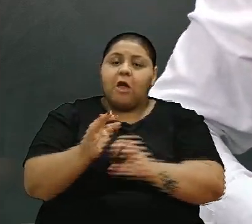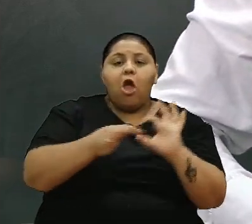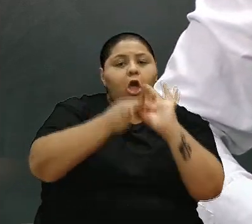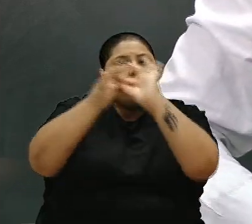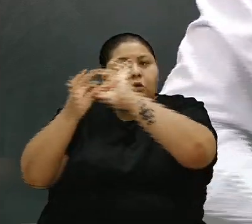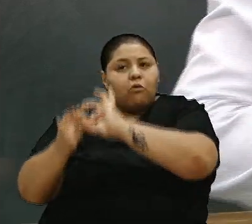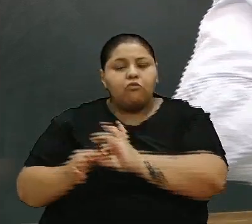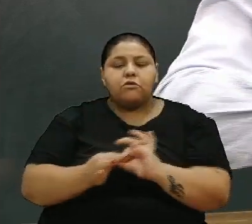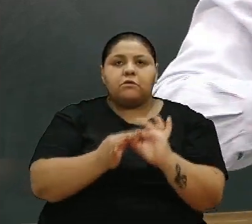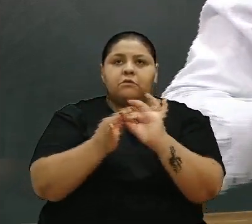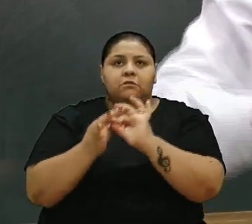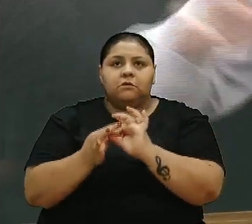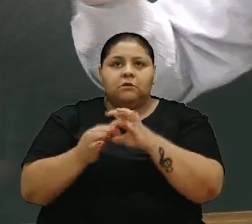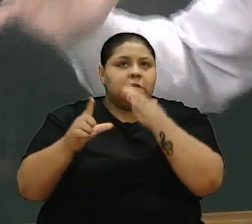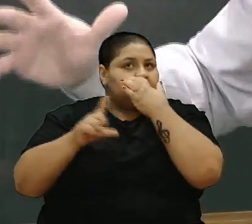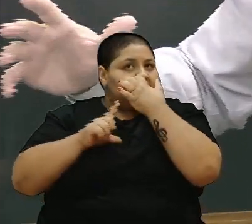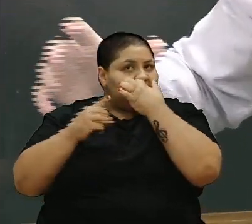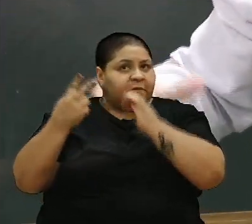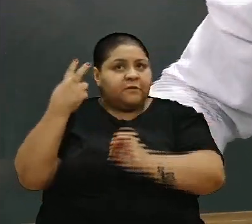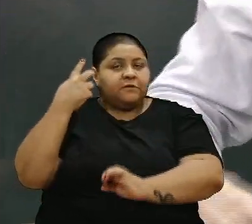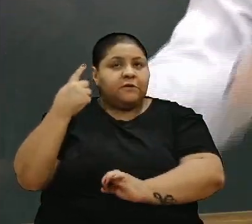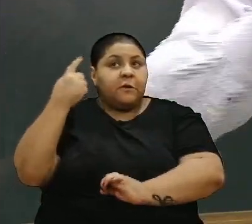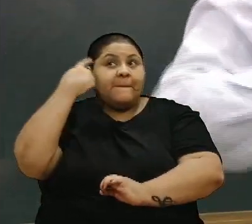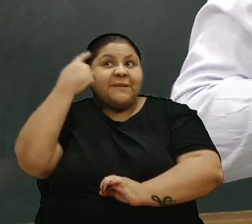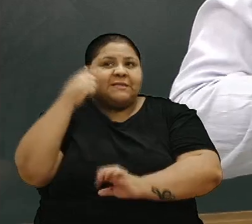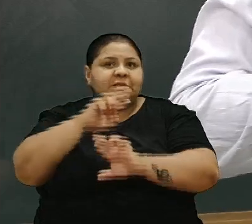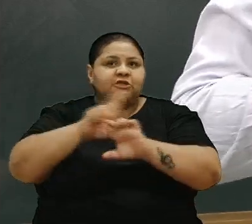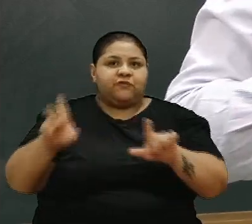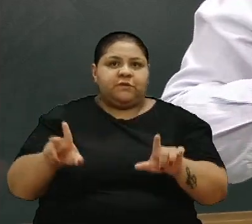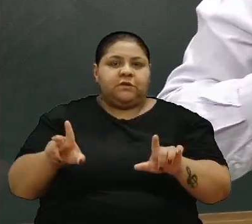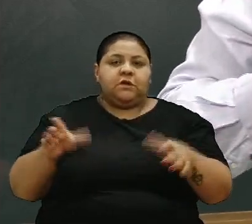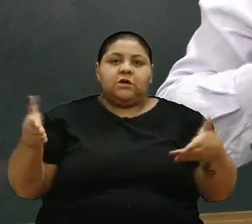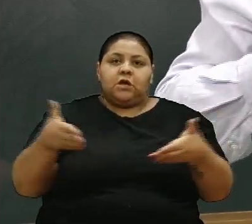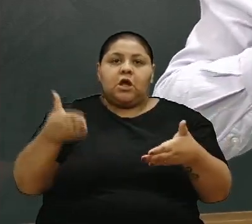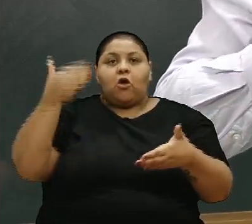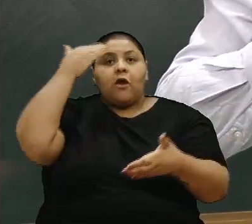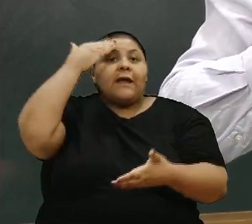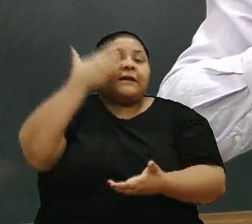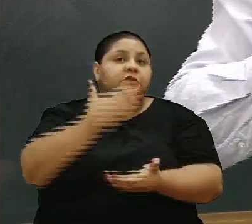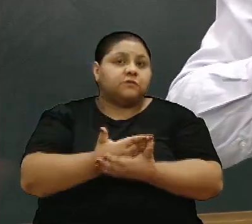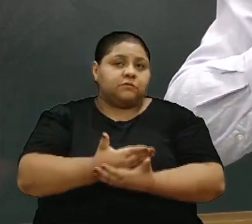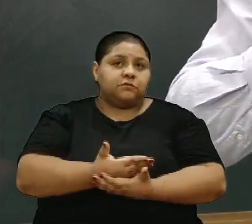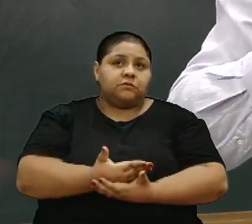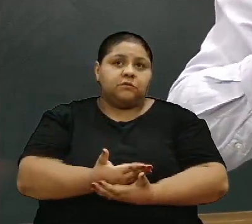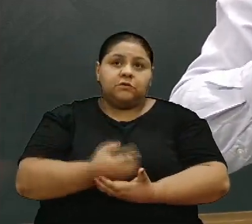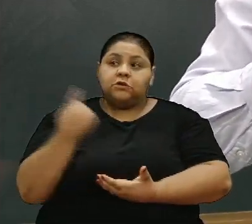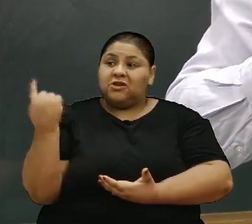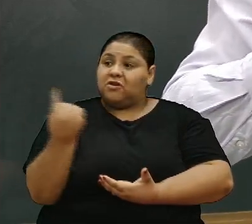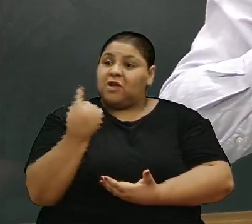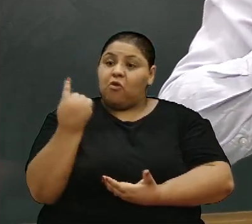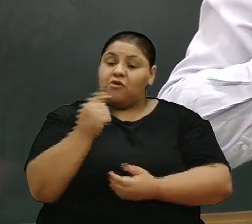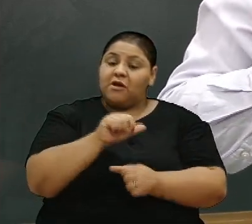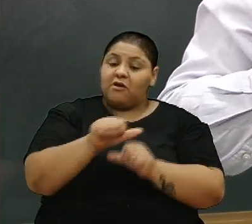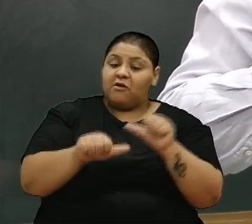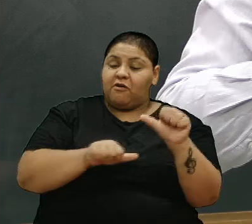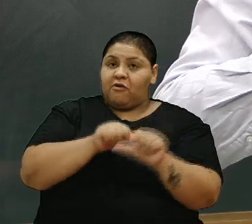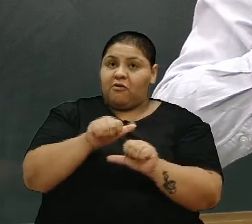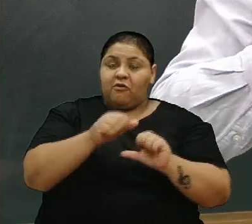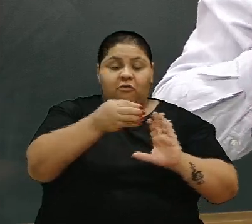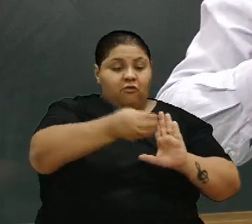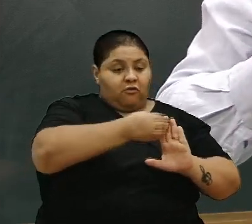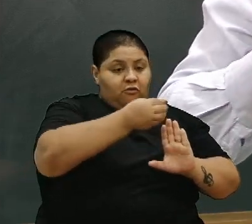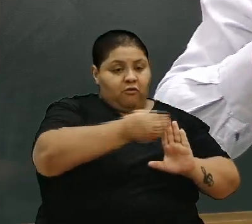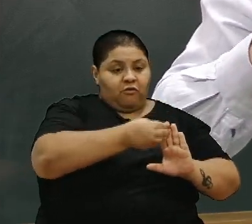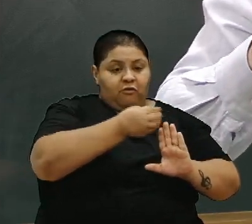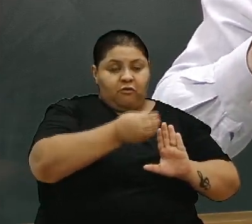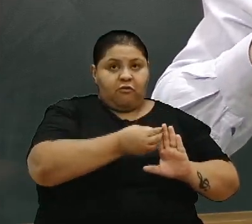esforços. Não tinha quem pensasse de forma diversa. Agora, acreditar que a única alteração no orçamento que se deu